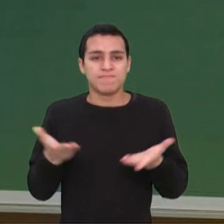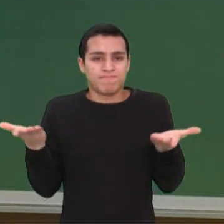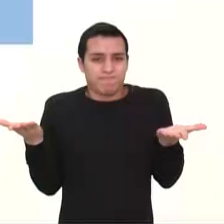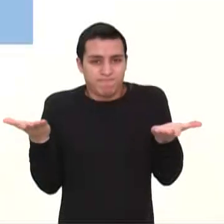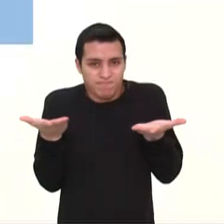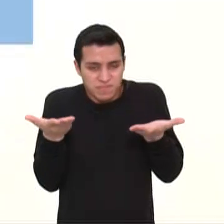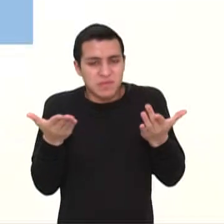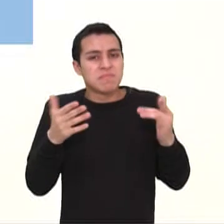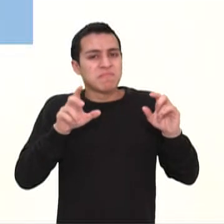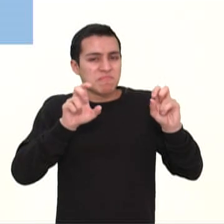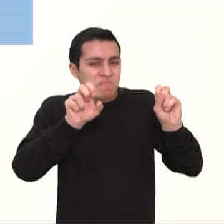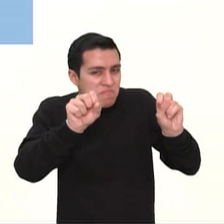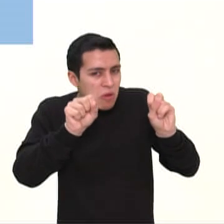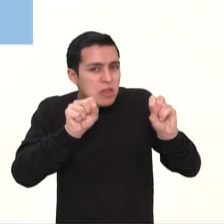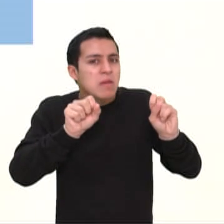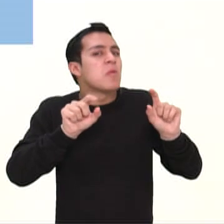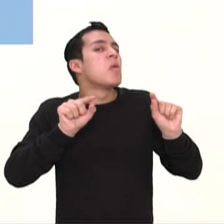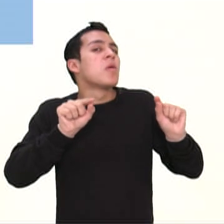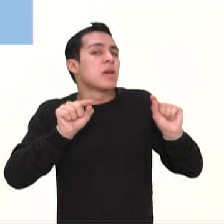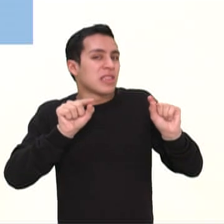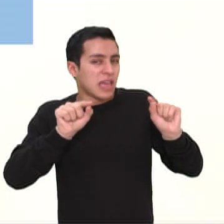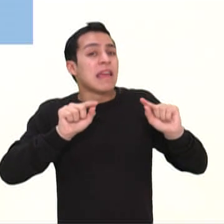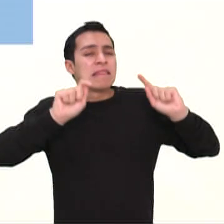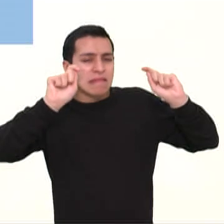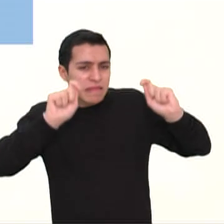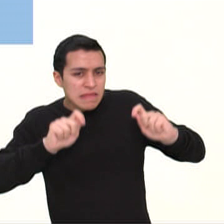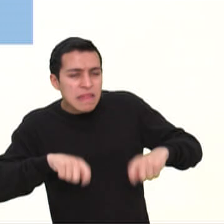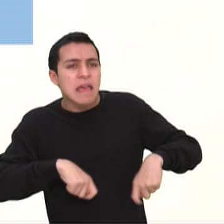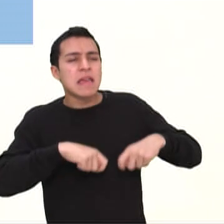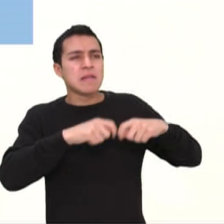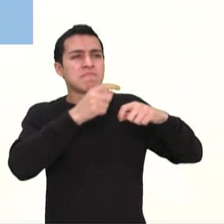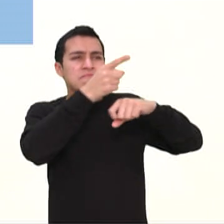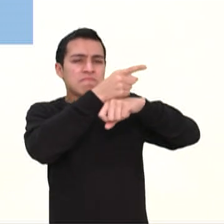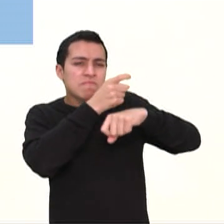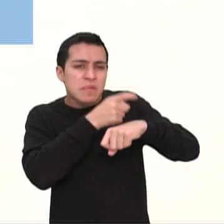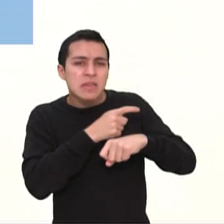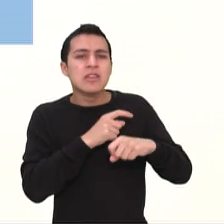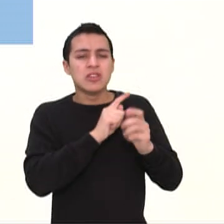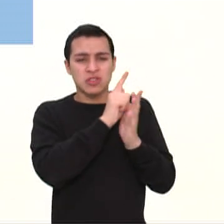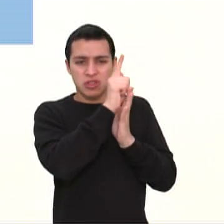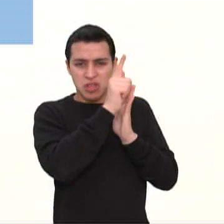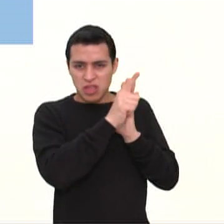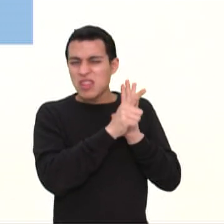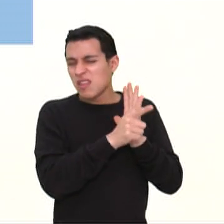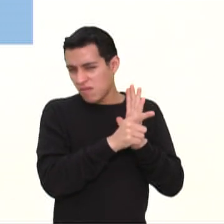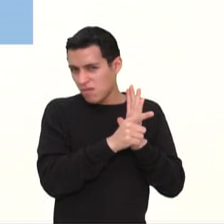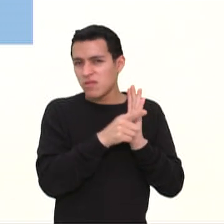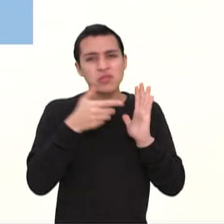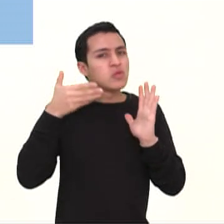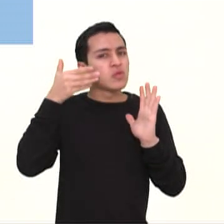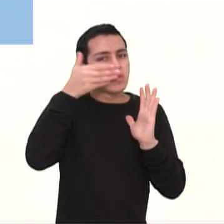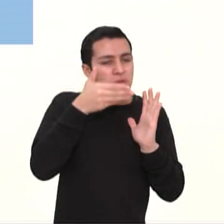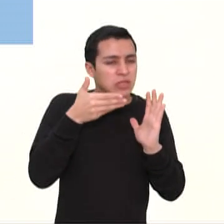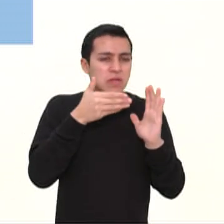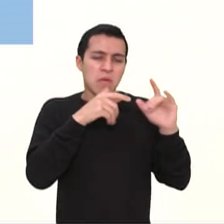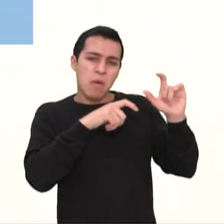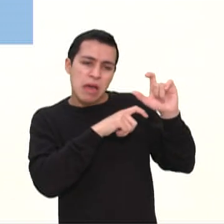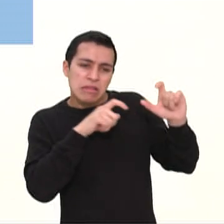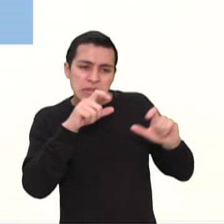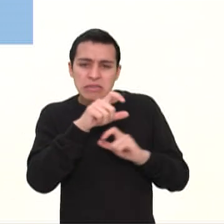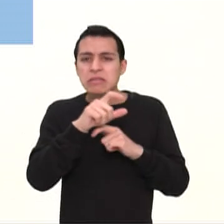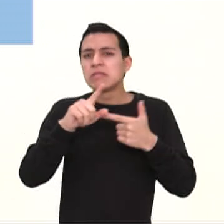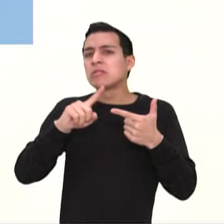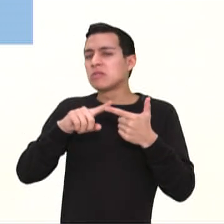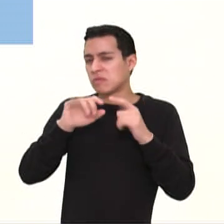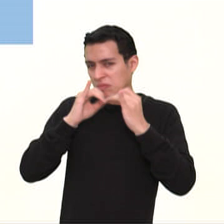Hoje, nós podemos identificar gêneros discursivos, informativo e o quadrinho. Nós podemos identificar alguns verbos